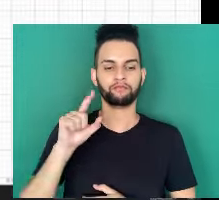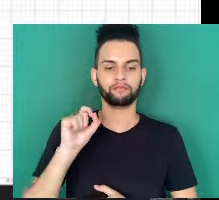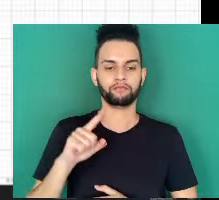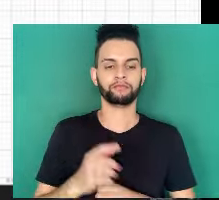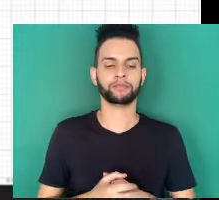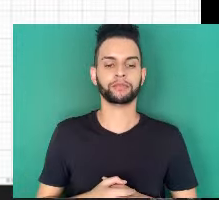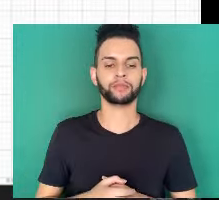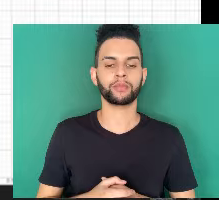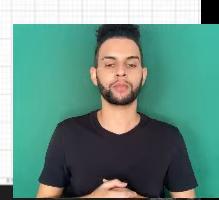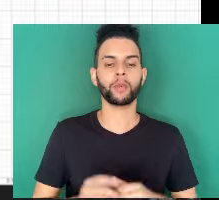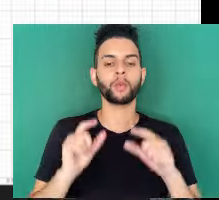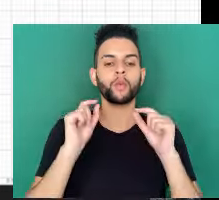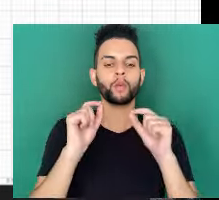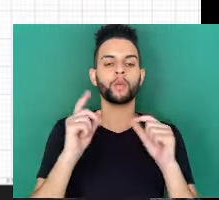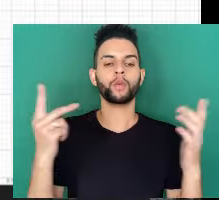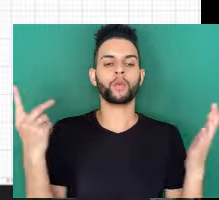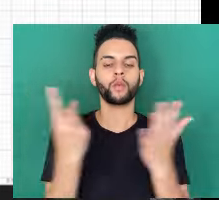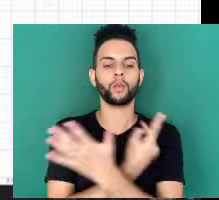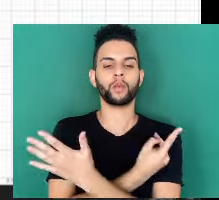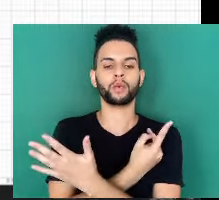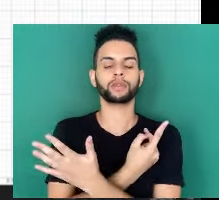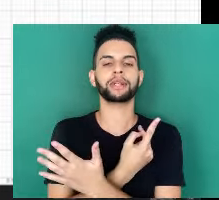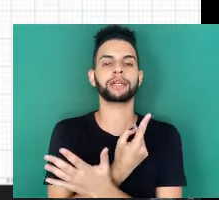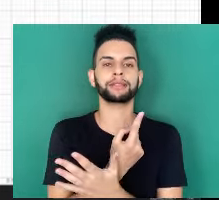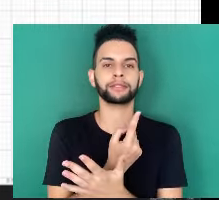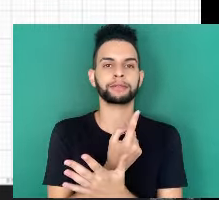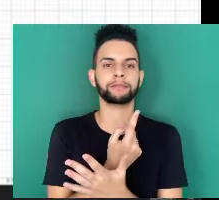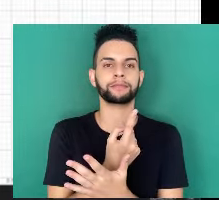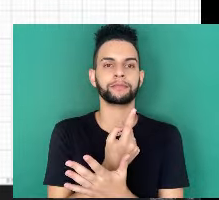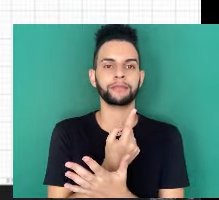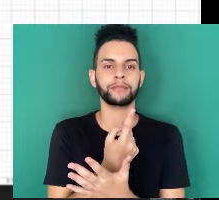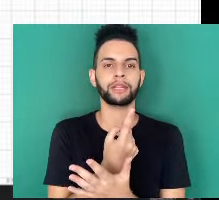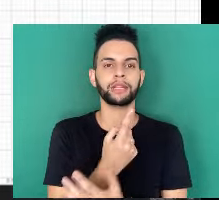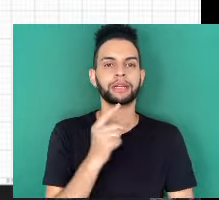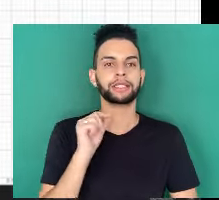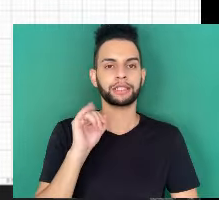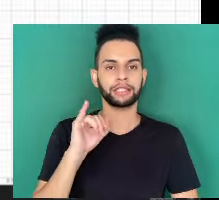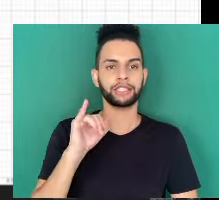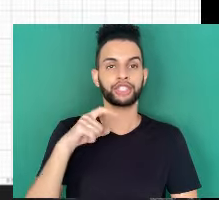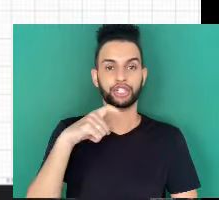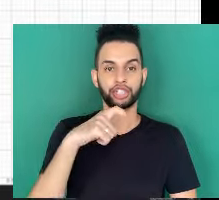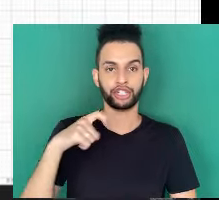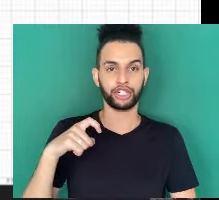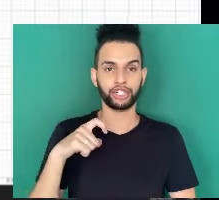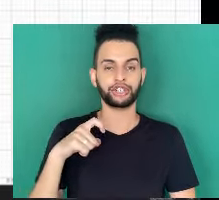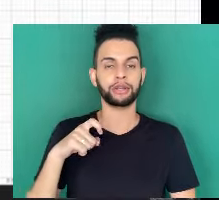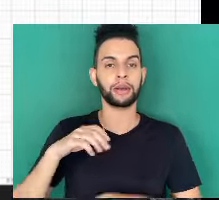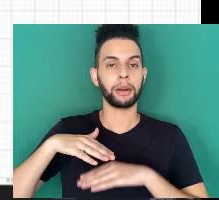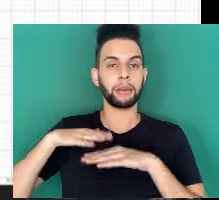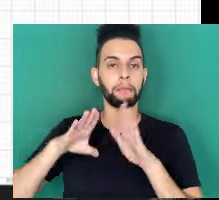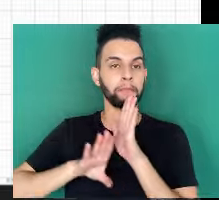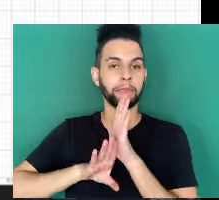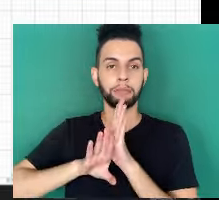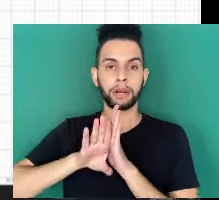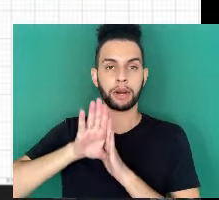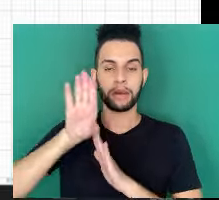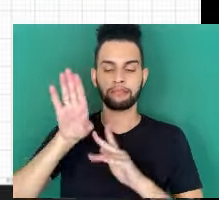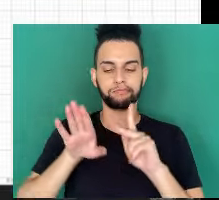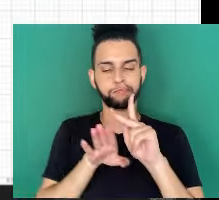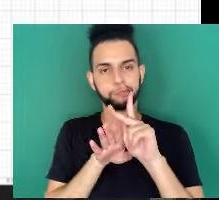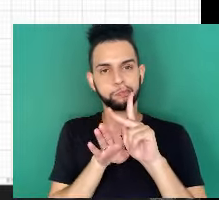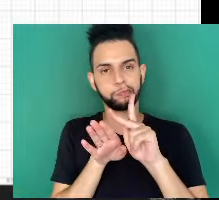Então, o que acontece quando o x aumenta é que esse y ele